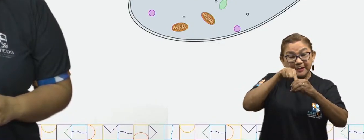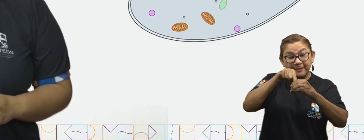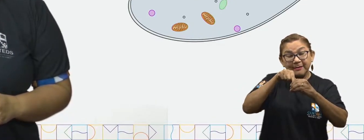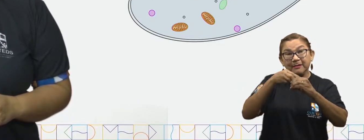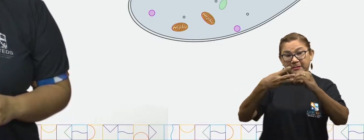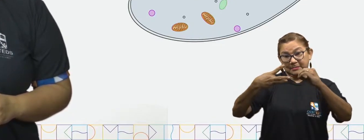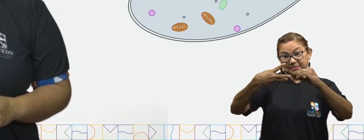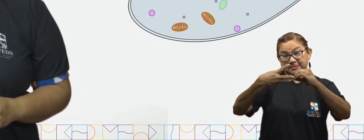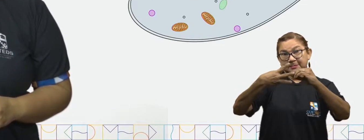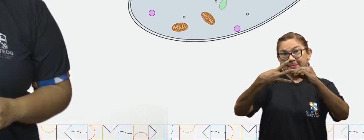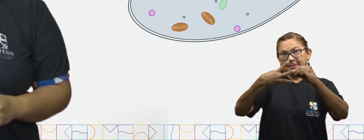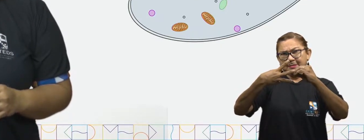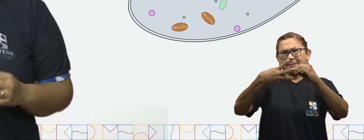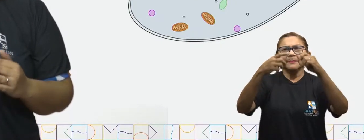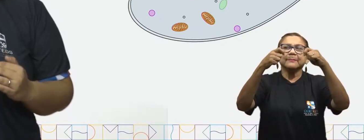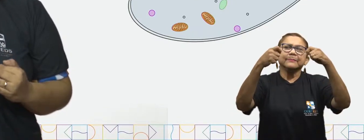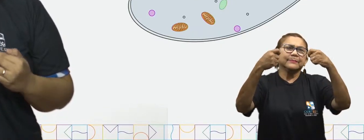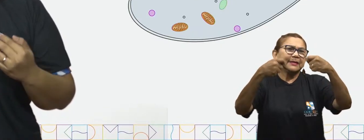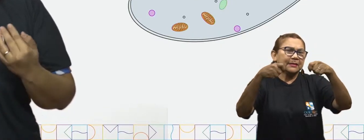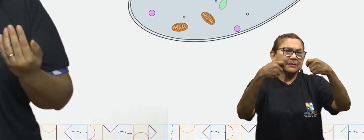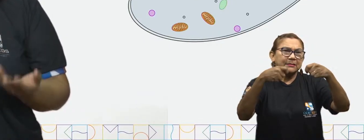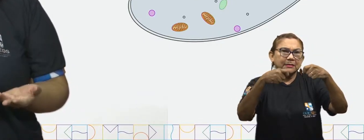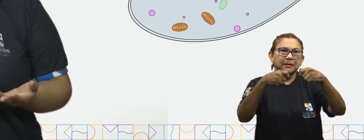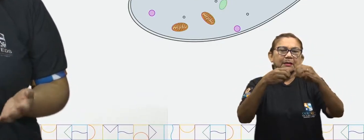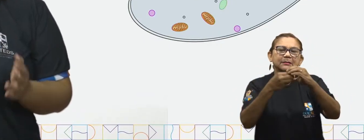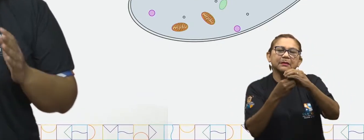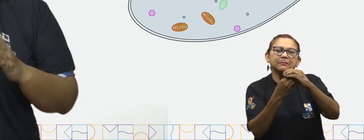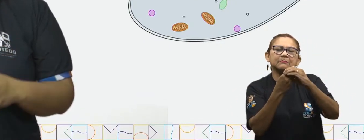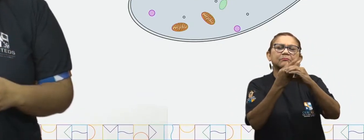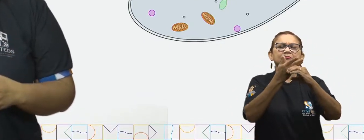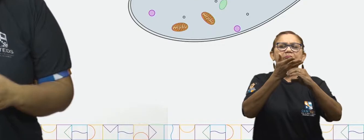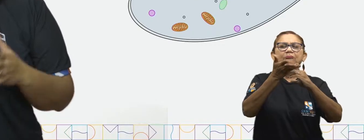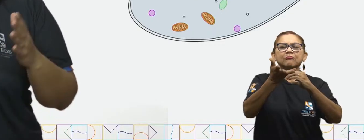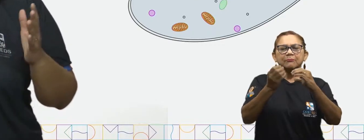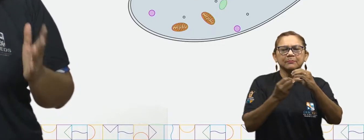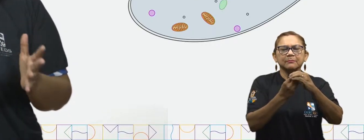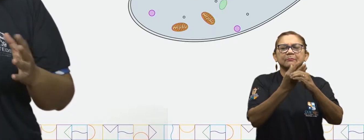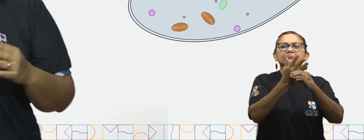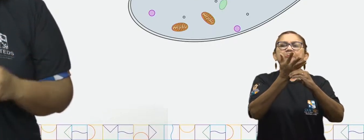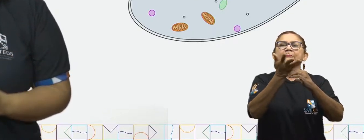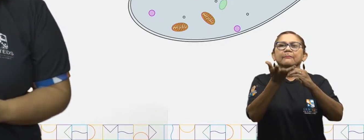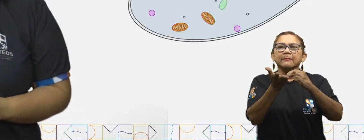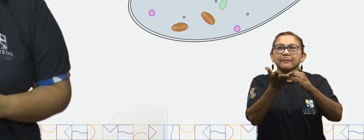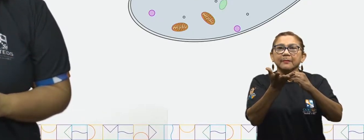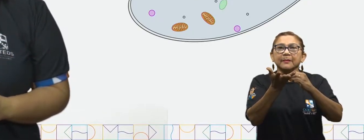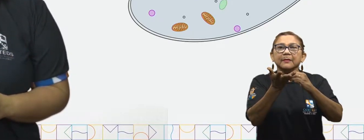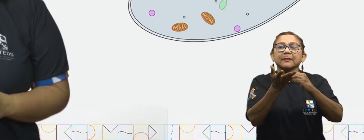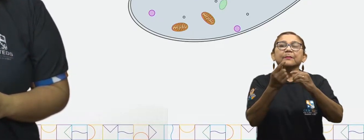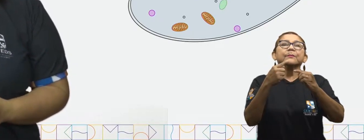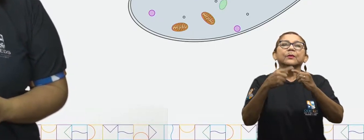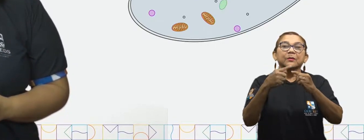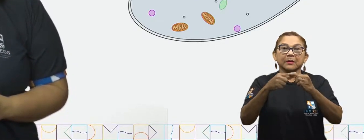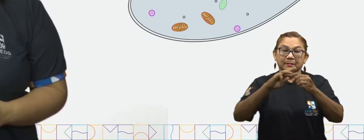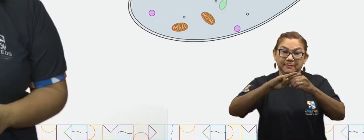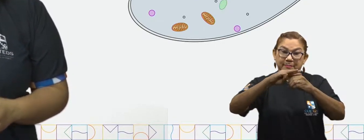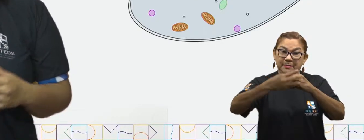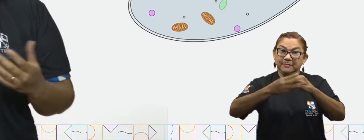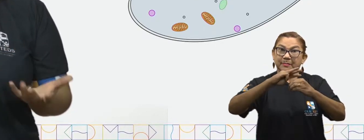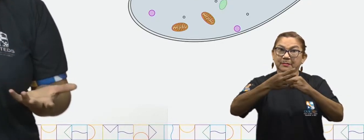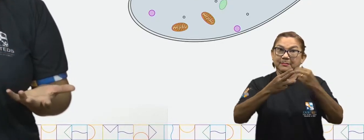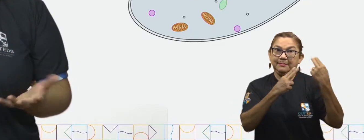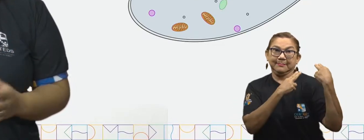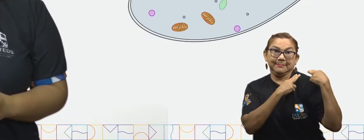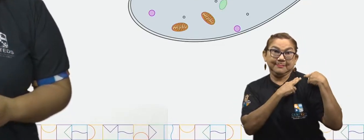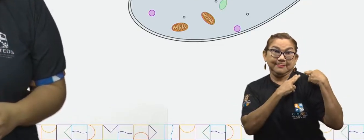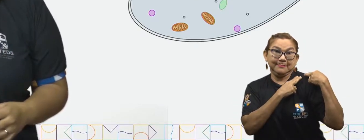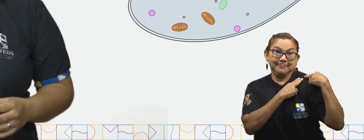célula precisa também colocar seus resíduos para fora, e faz isso através da membrana plasmática também. Em